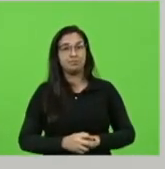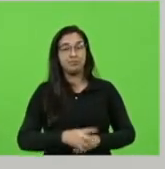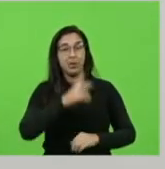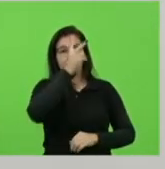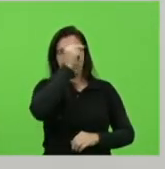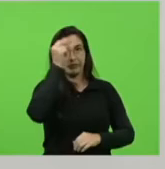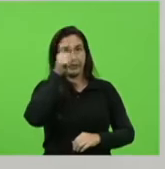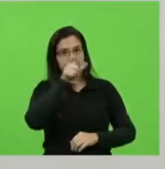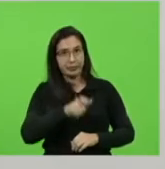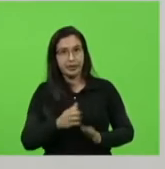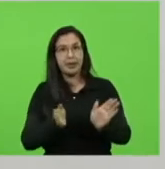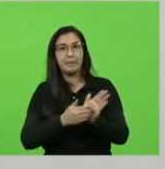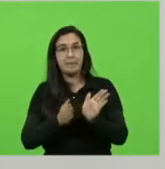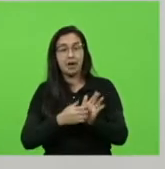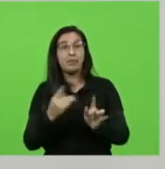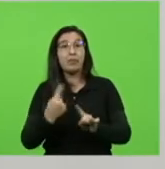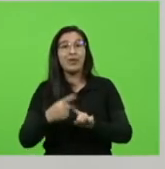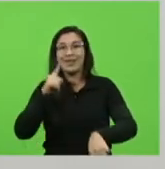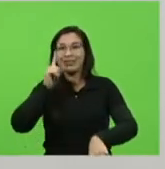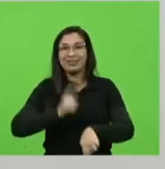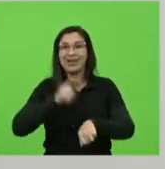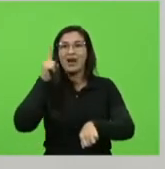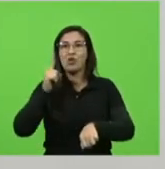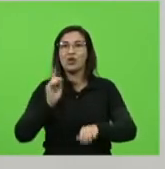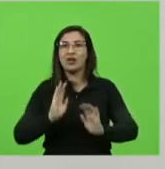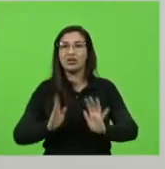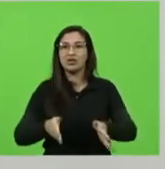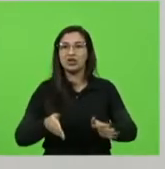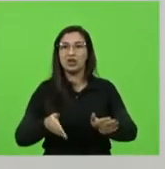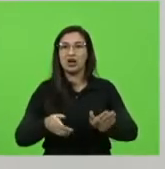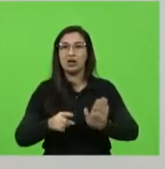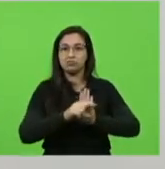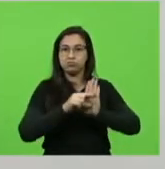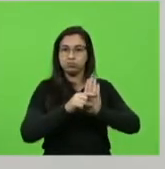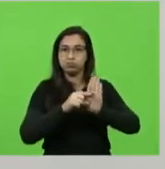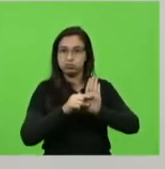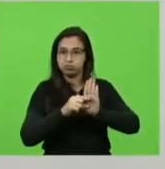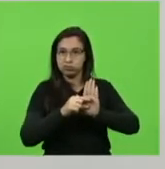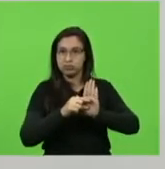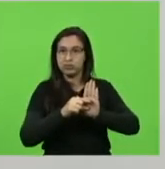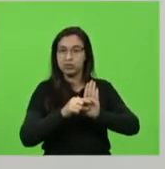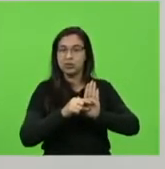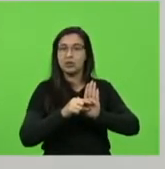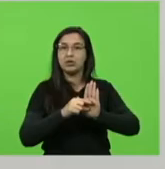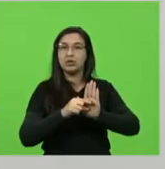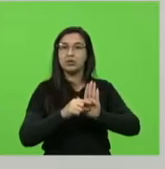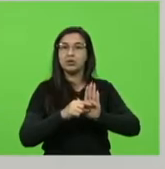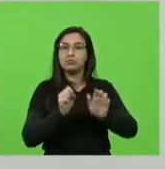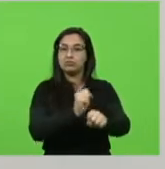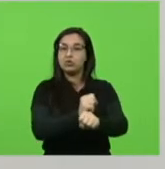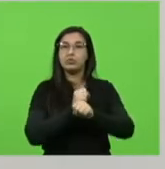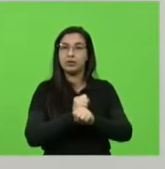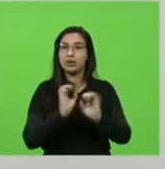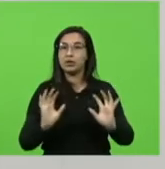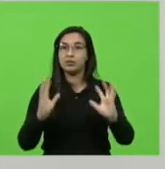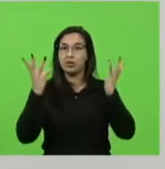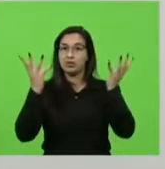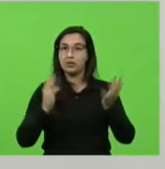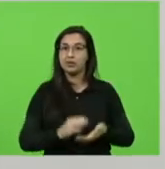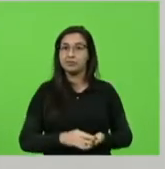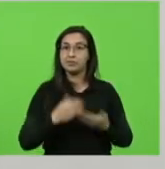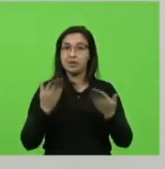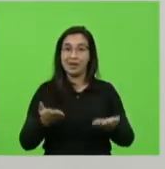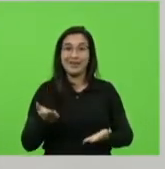os parabéns, porque imediatamente emitiu uma nota informando a suspensão do evento. Ele agiu muito